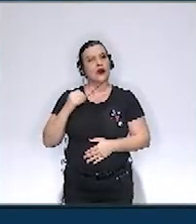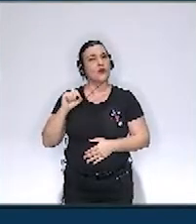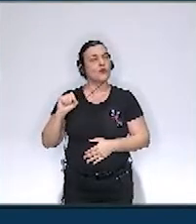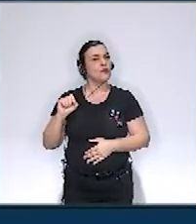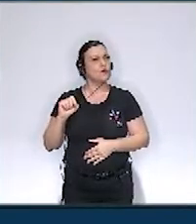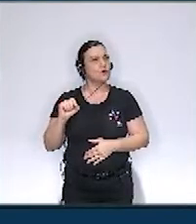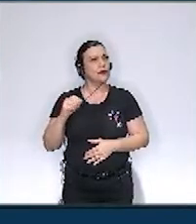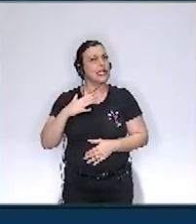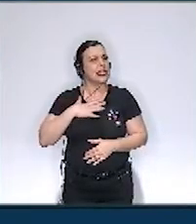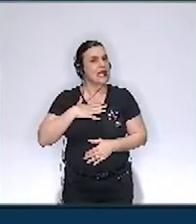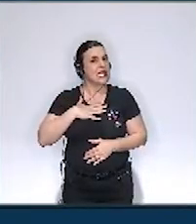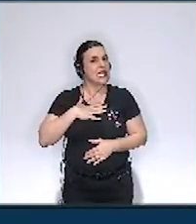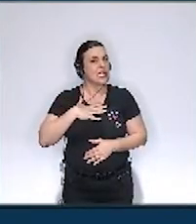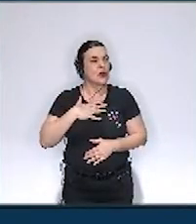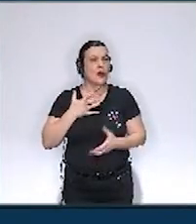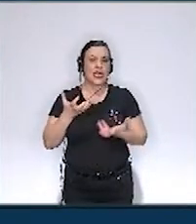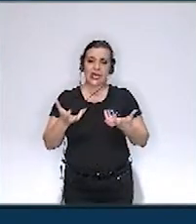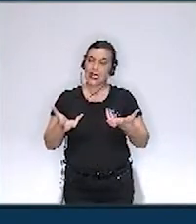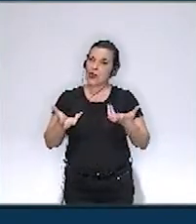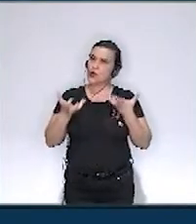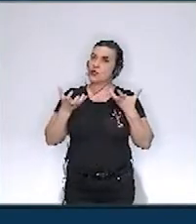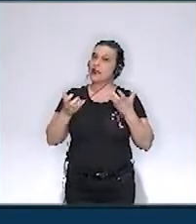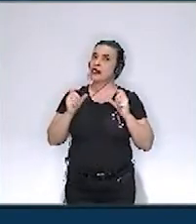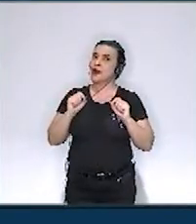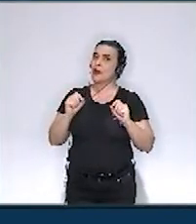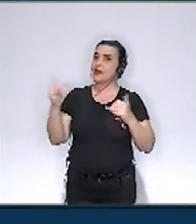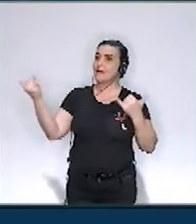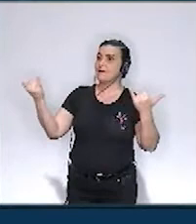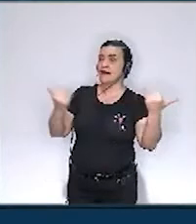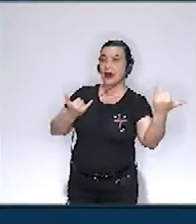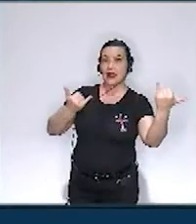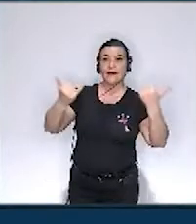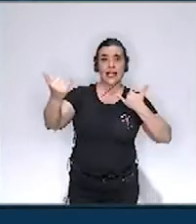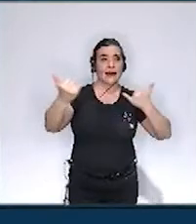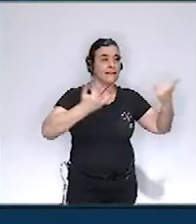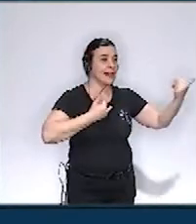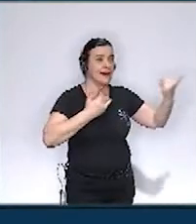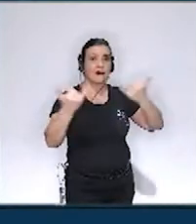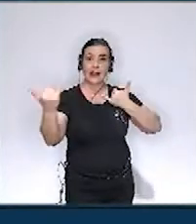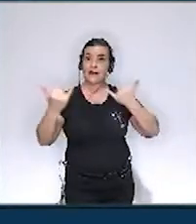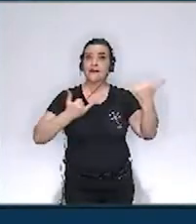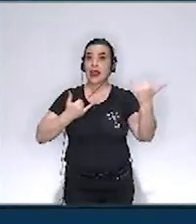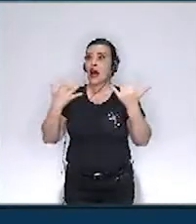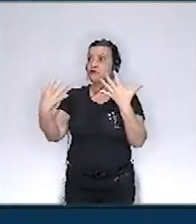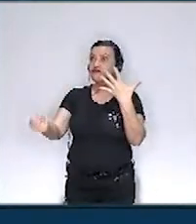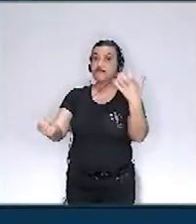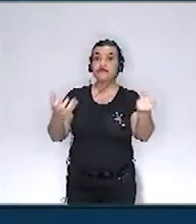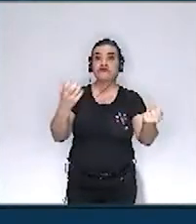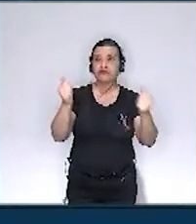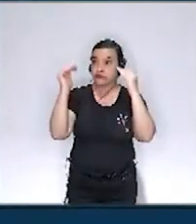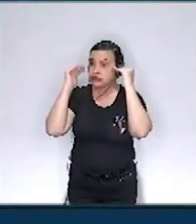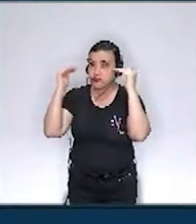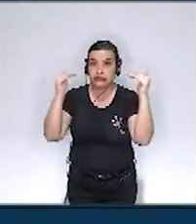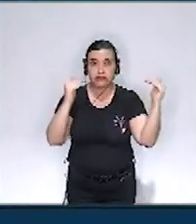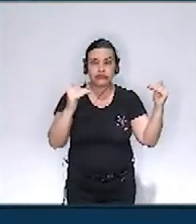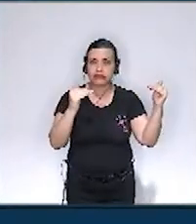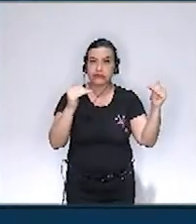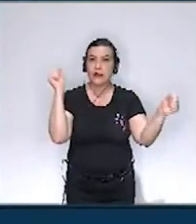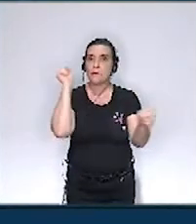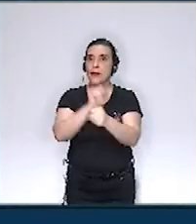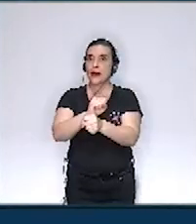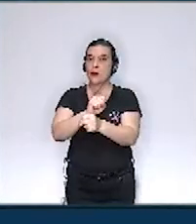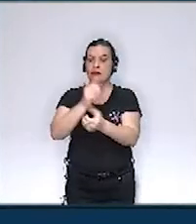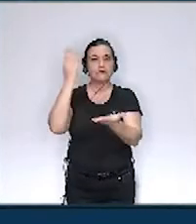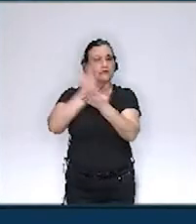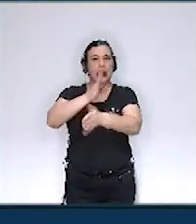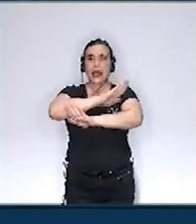de querer ser aquilo que as pessoas queriam que eu fosse e passei a ser quem eu gostaria de ser, isso